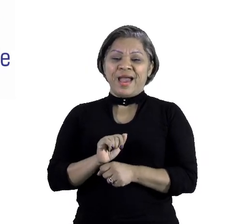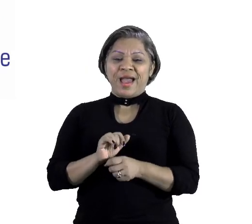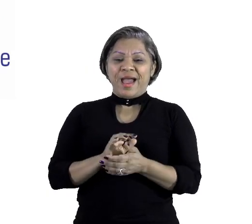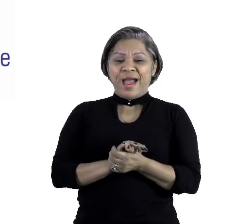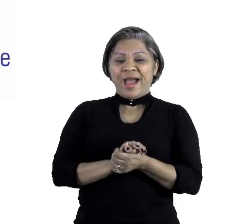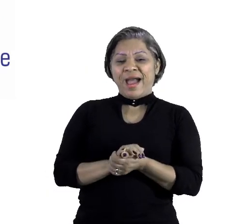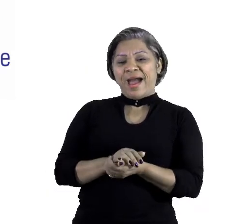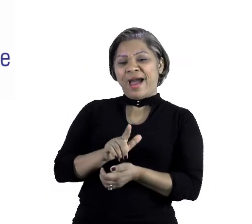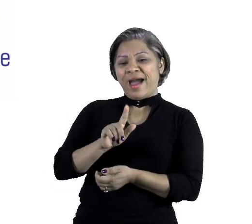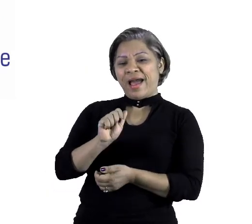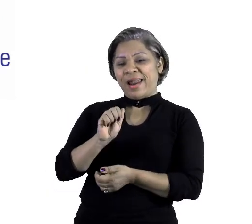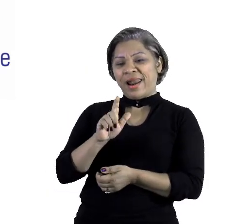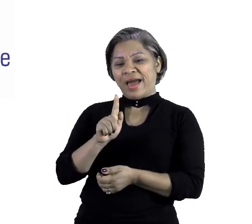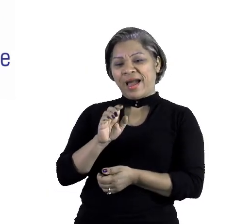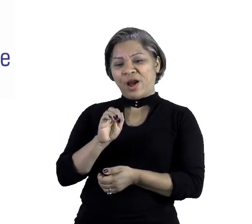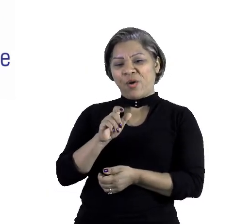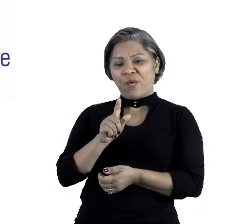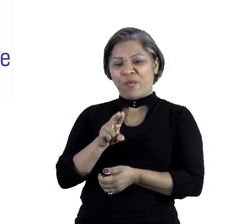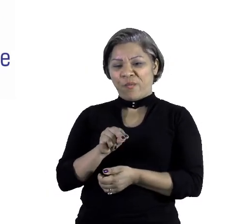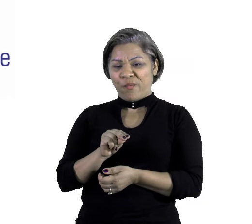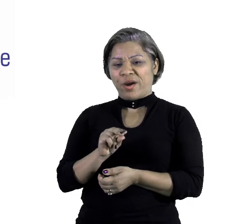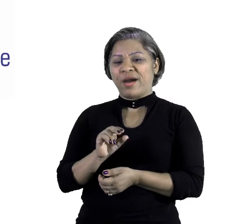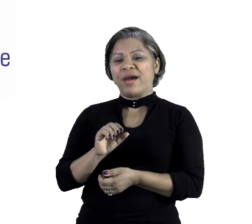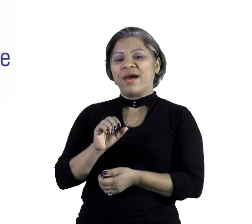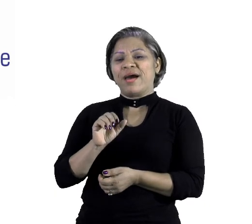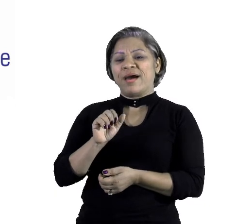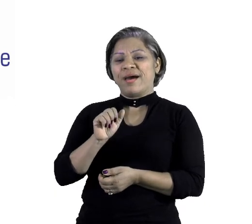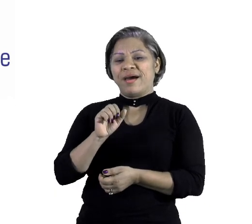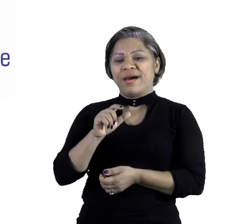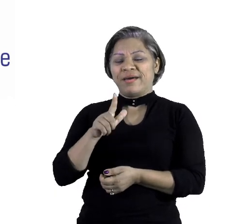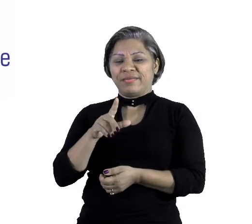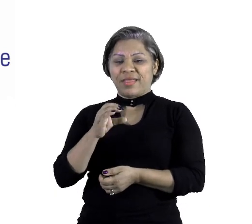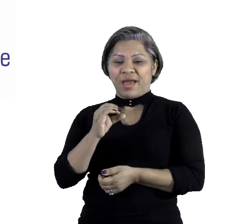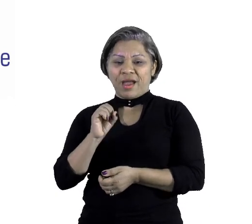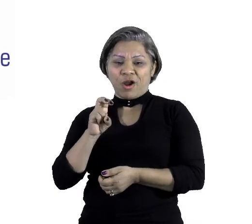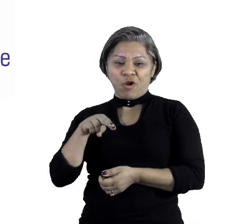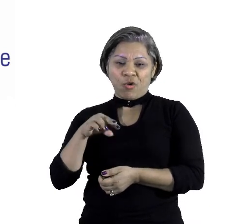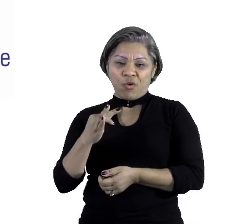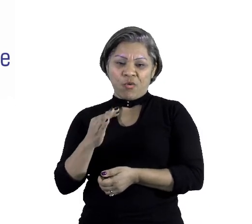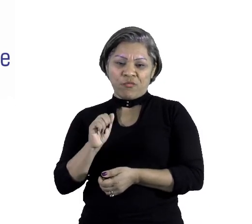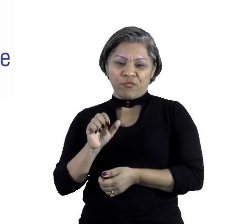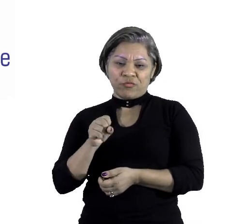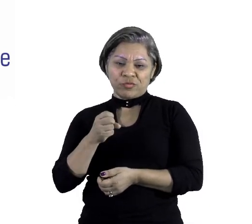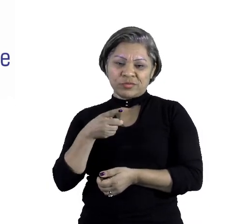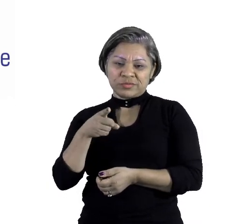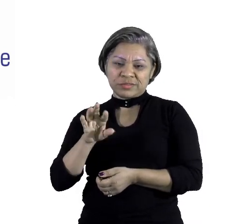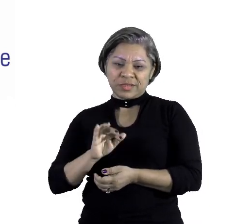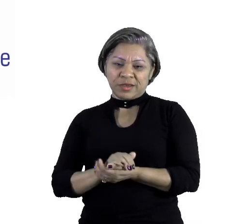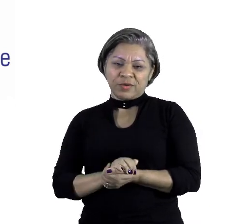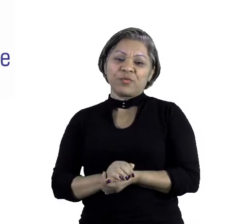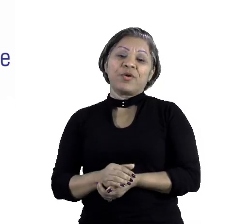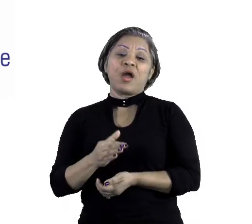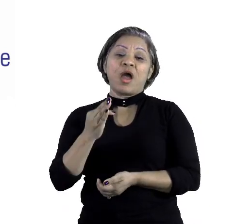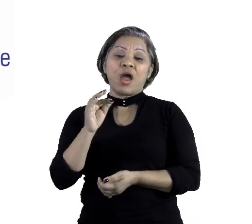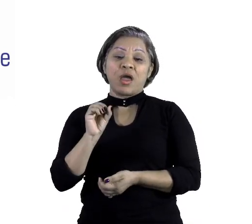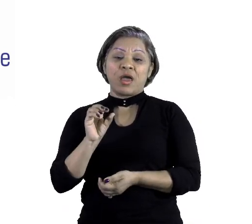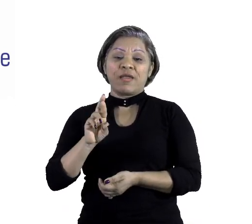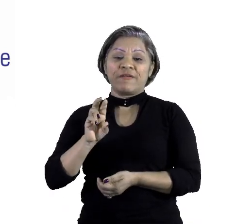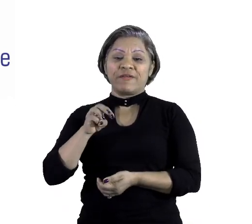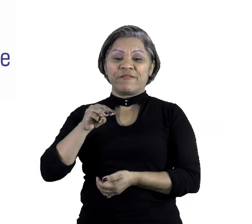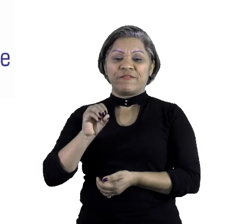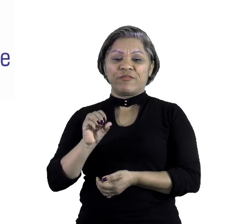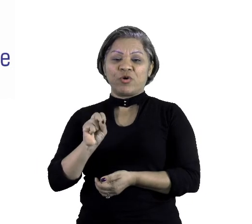do agronegócio. Repete comigo: Araguaína, Pedro Afonso, Porto, Campos Lindo,